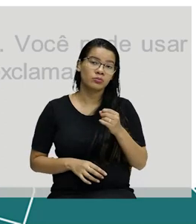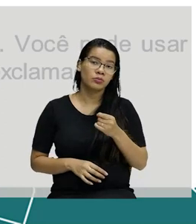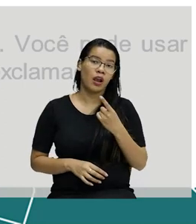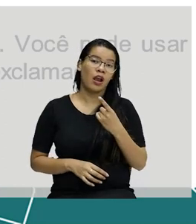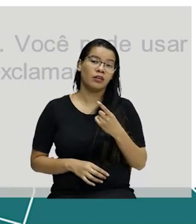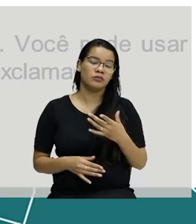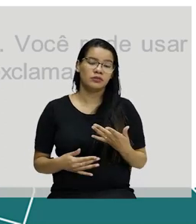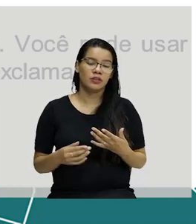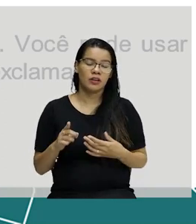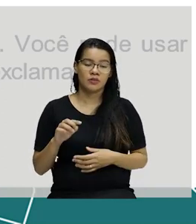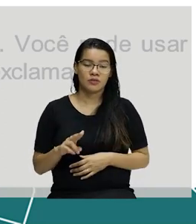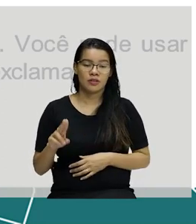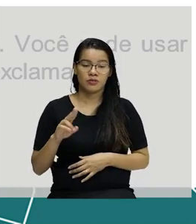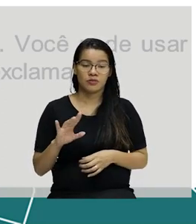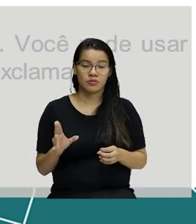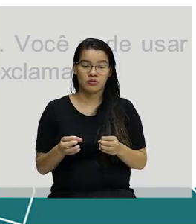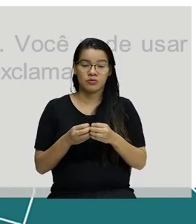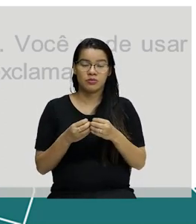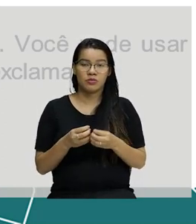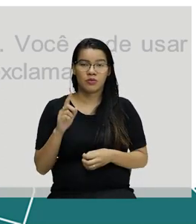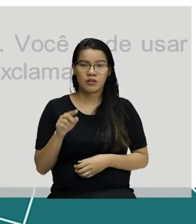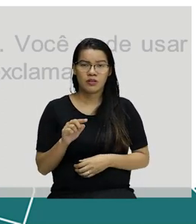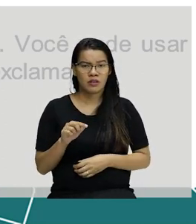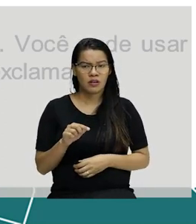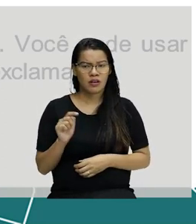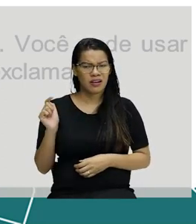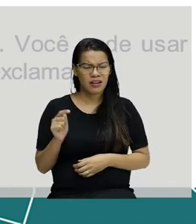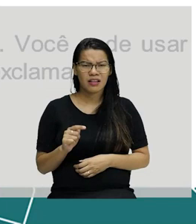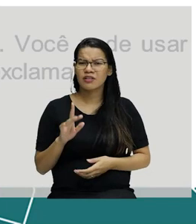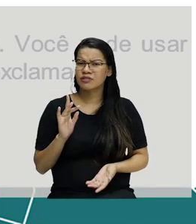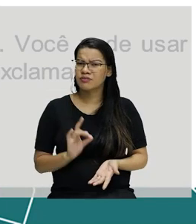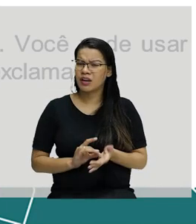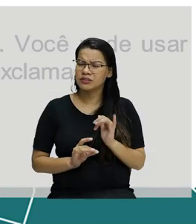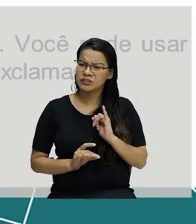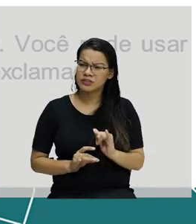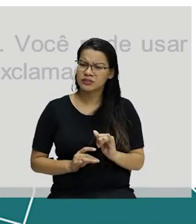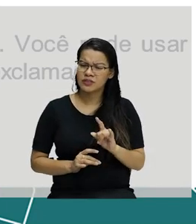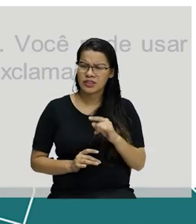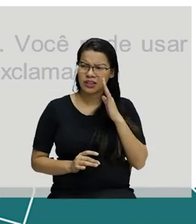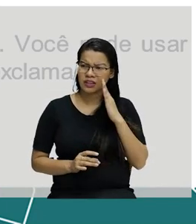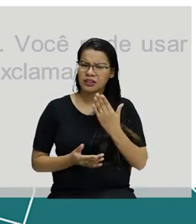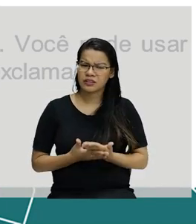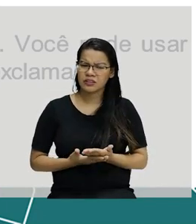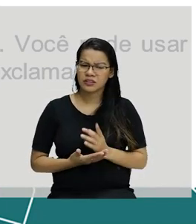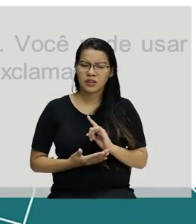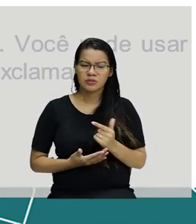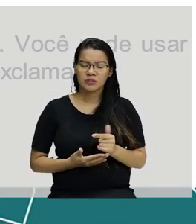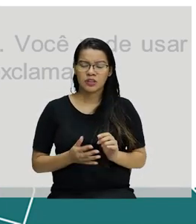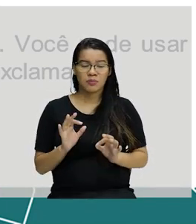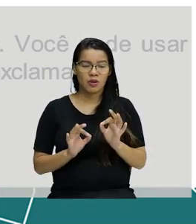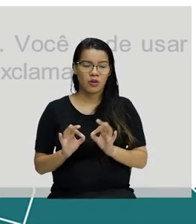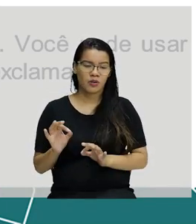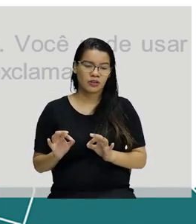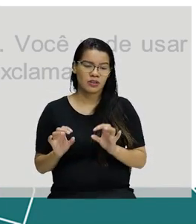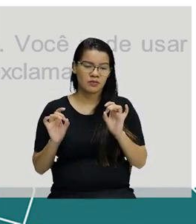ponto de exclamação ele realmente disse isso você acredita não há uma ordem específica entre as